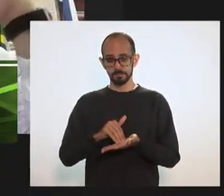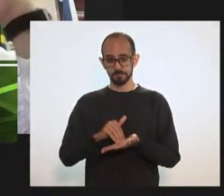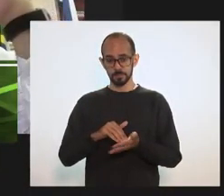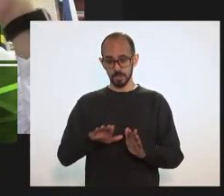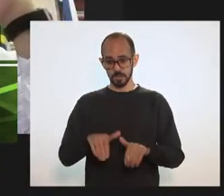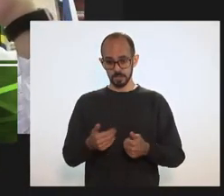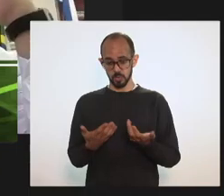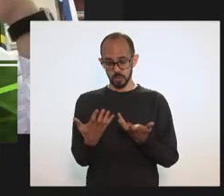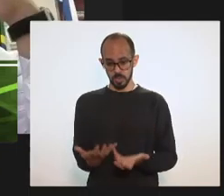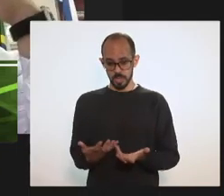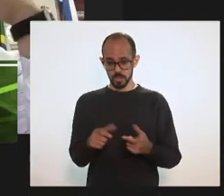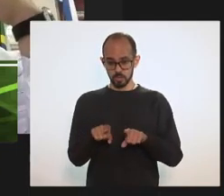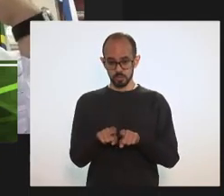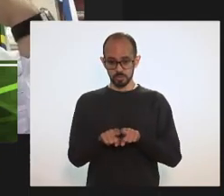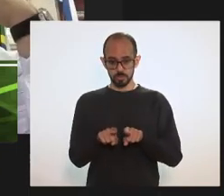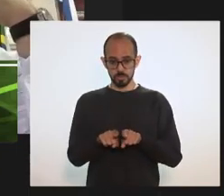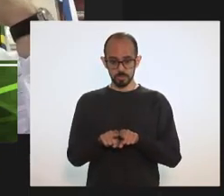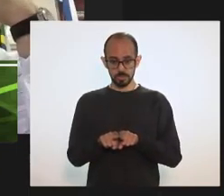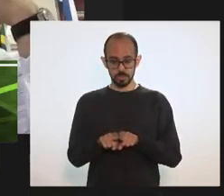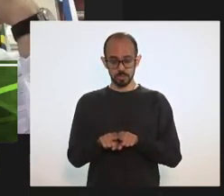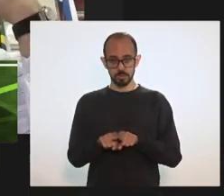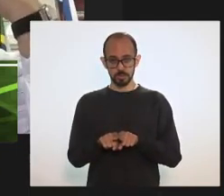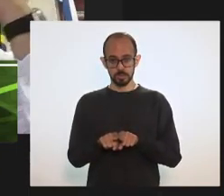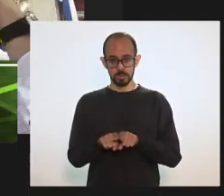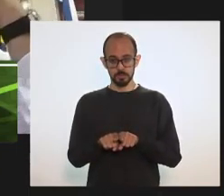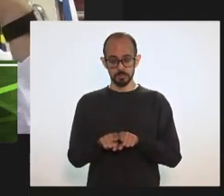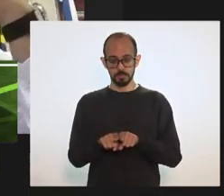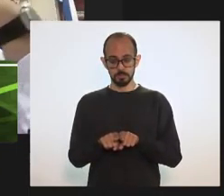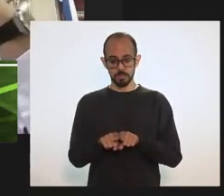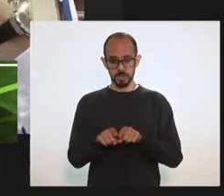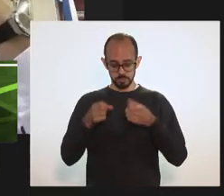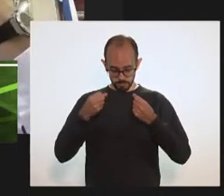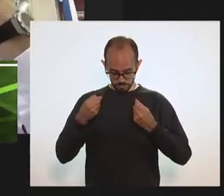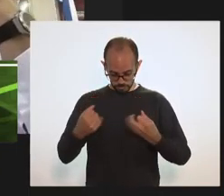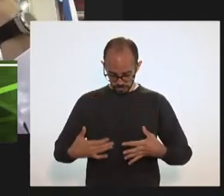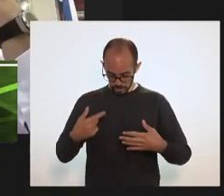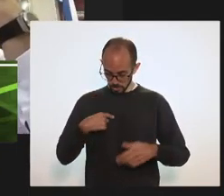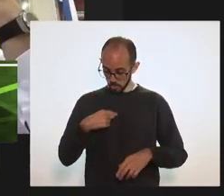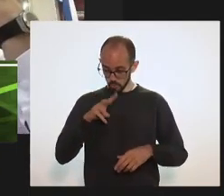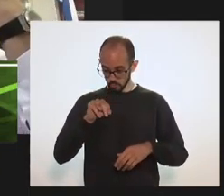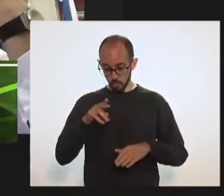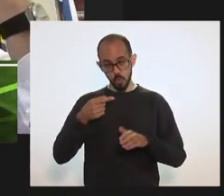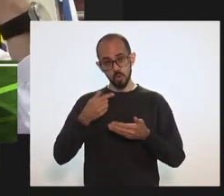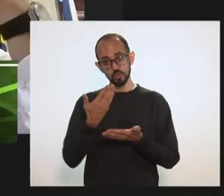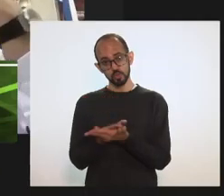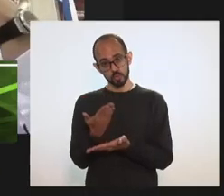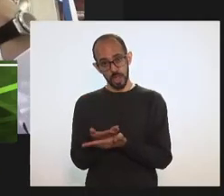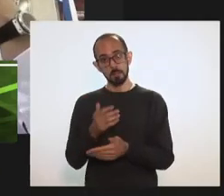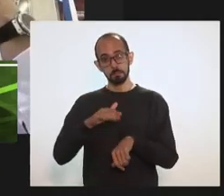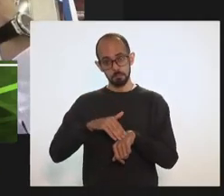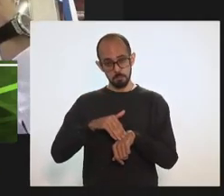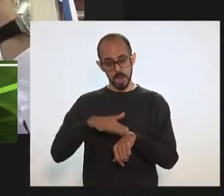agora, recentemente, e esse projeto foi distribuído, não a meu pedido para mim, foi distribuído pela